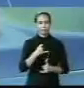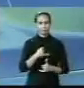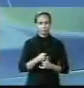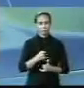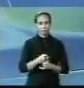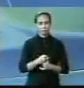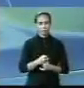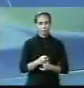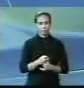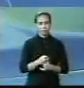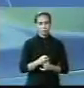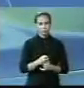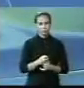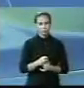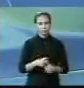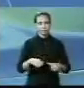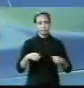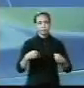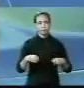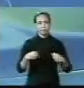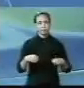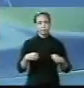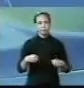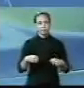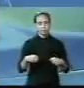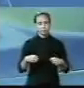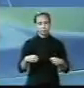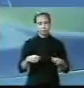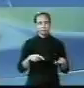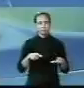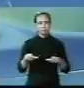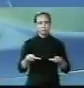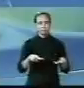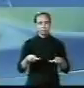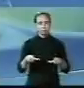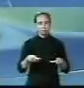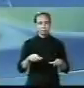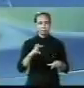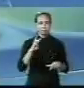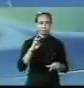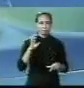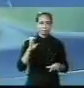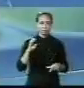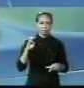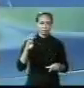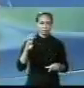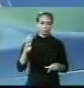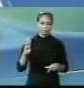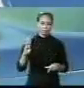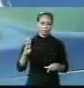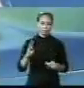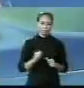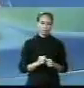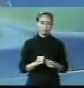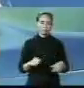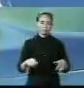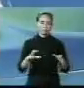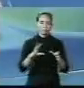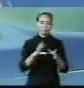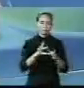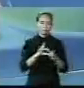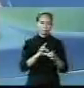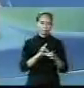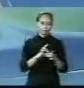empresarial, eles dependem diretamente desses serviços também que estão na web para fazerem uso. Então, a conexão